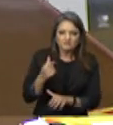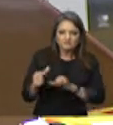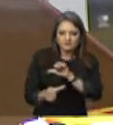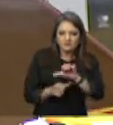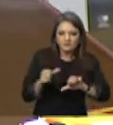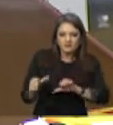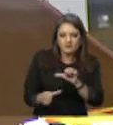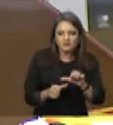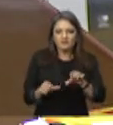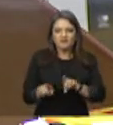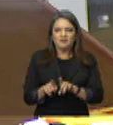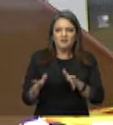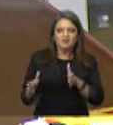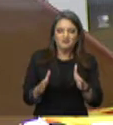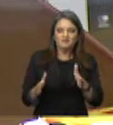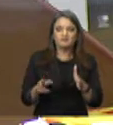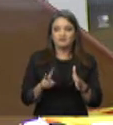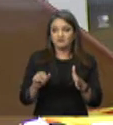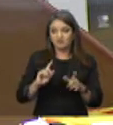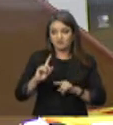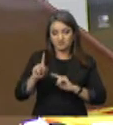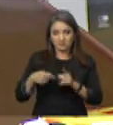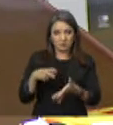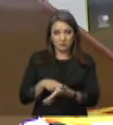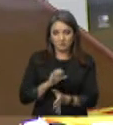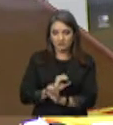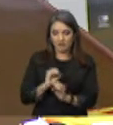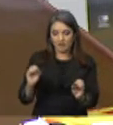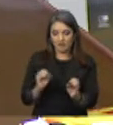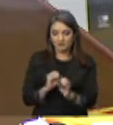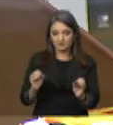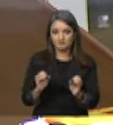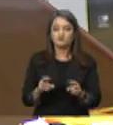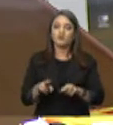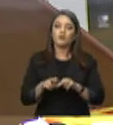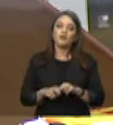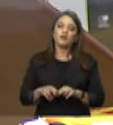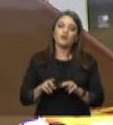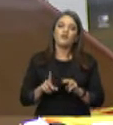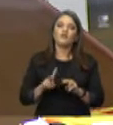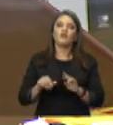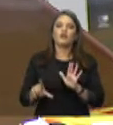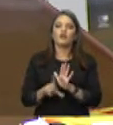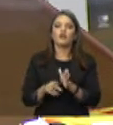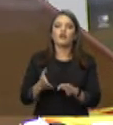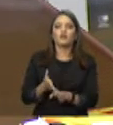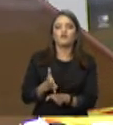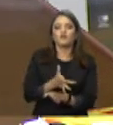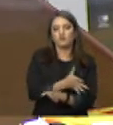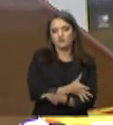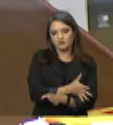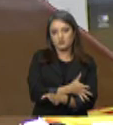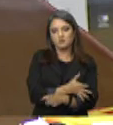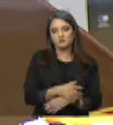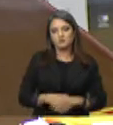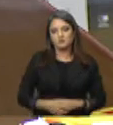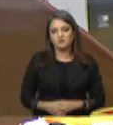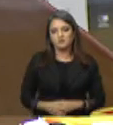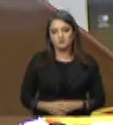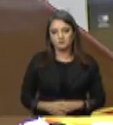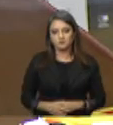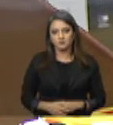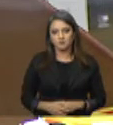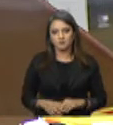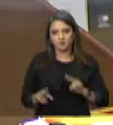anormal ou intervalo de sua vigência ficaria impune hein fácil dá em função da retroatividade da Norma retorada competência punitiva